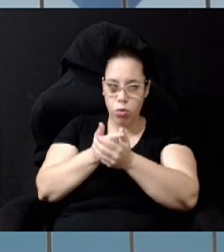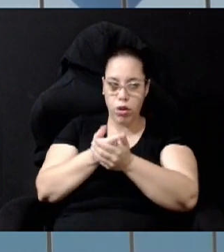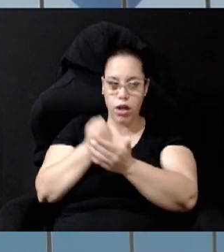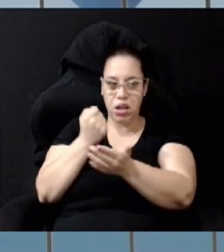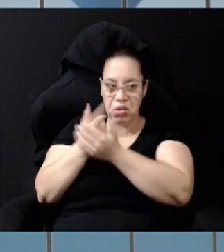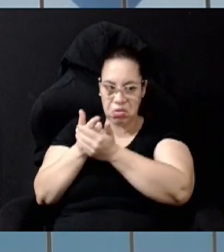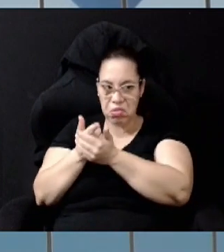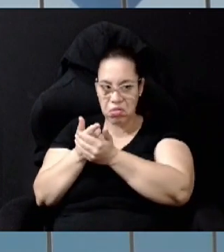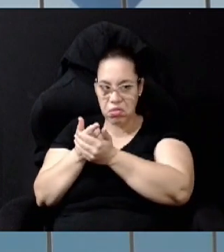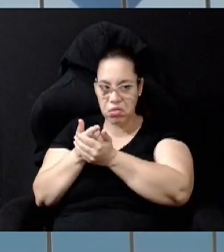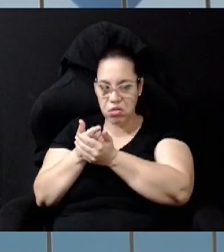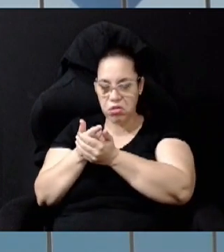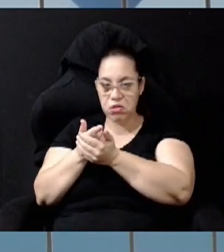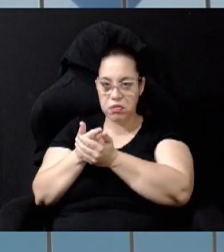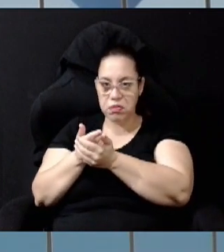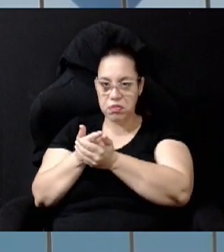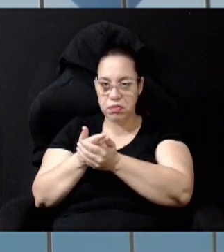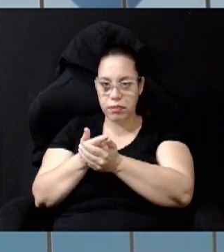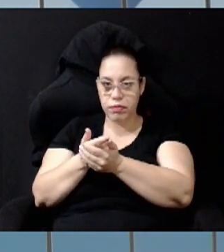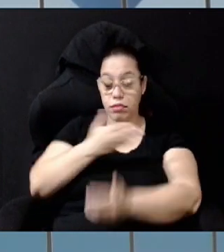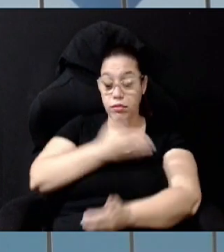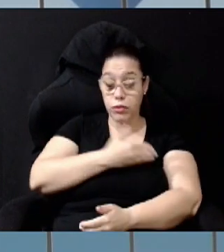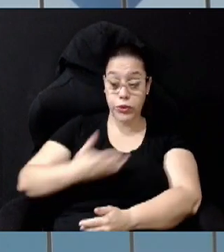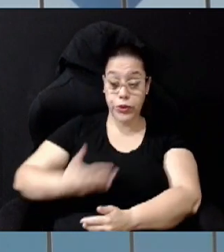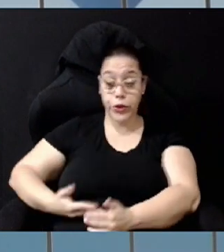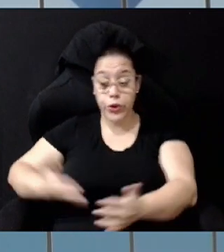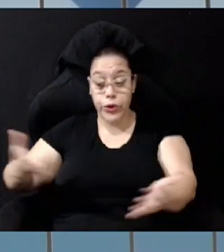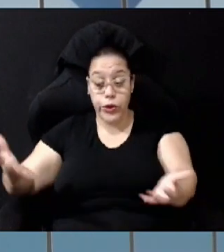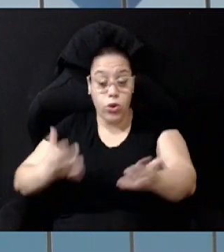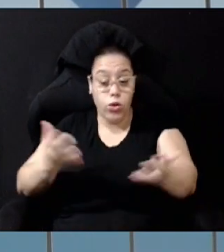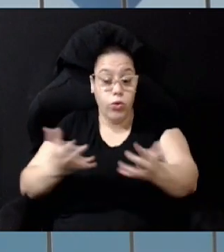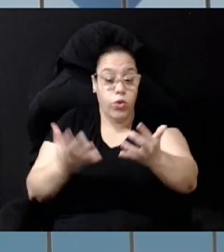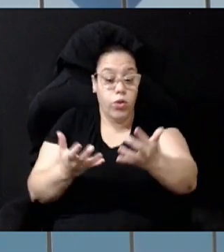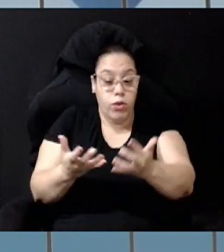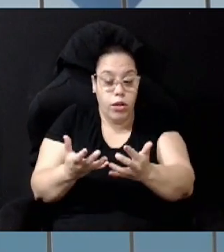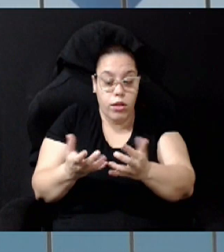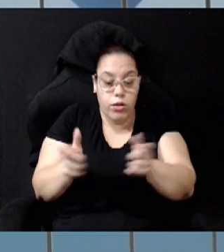você realmente, né, o governo fomentar com uma redução